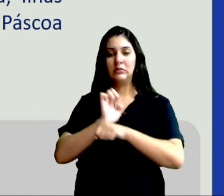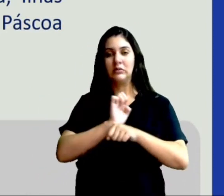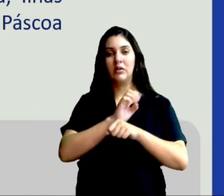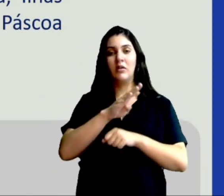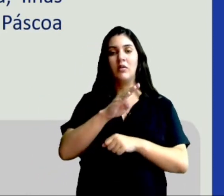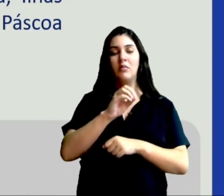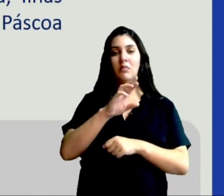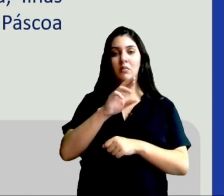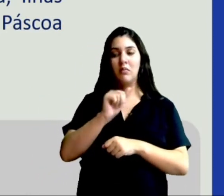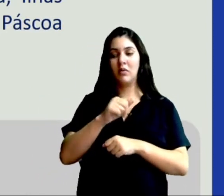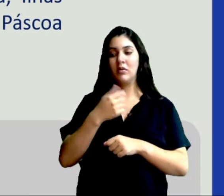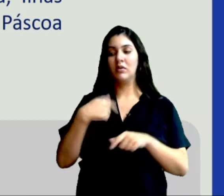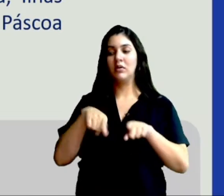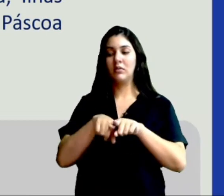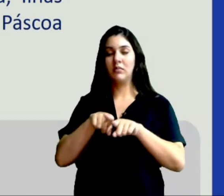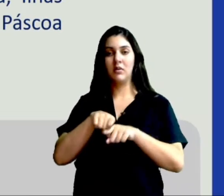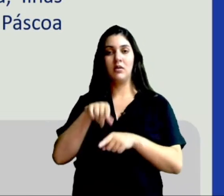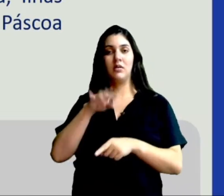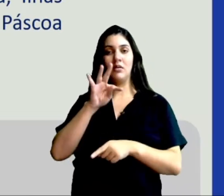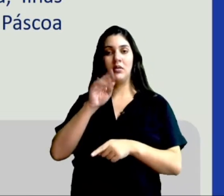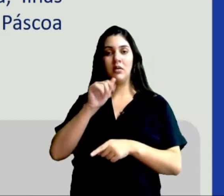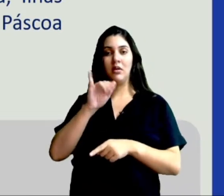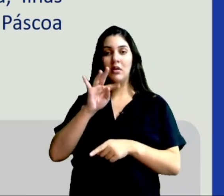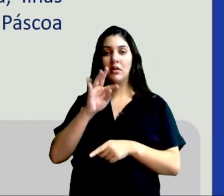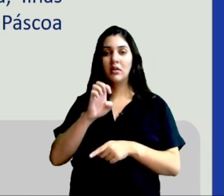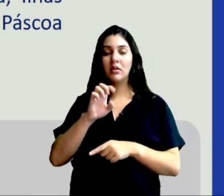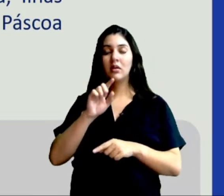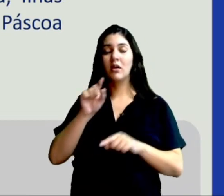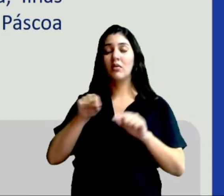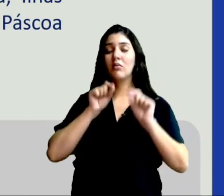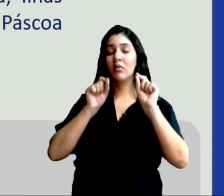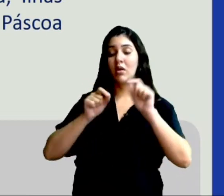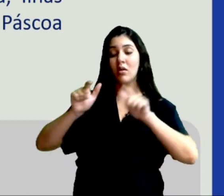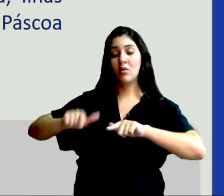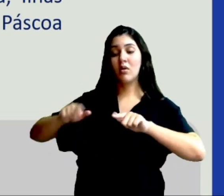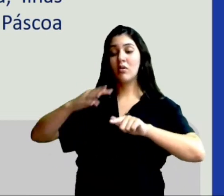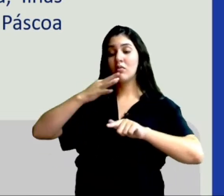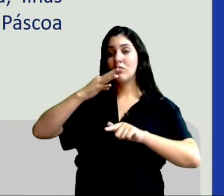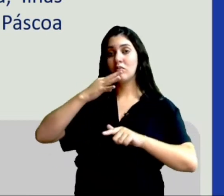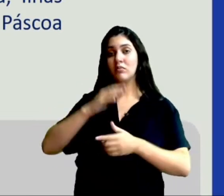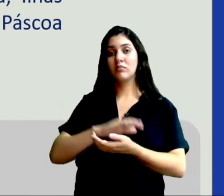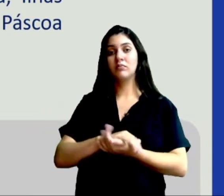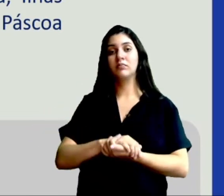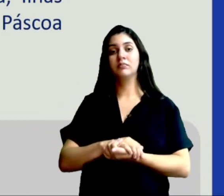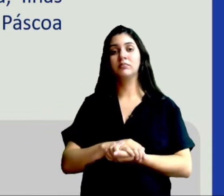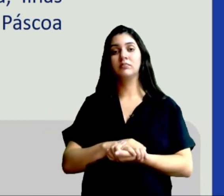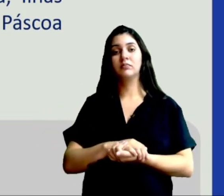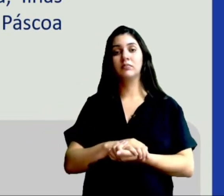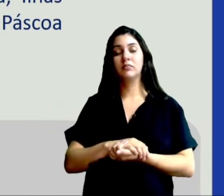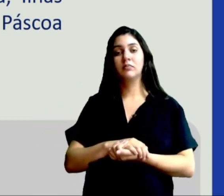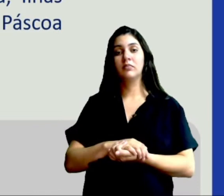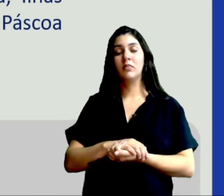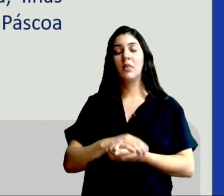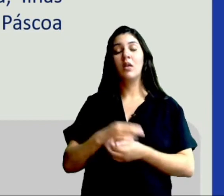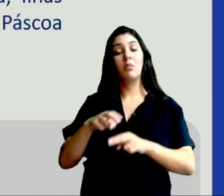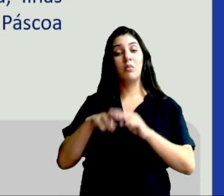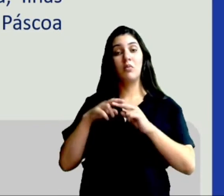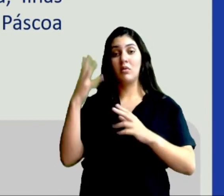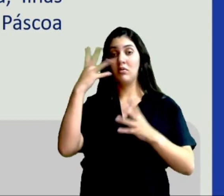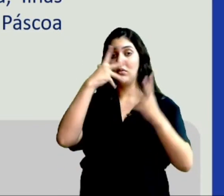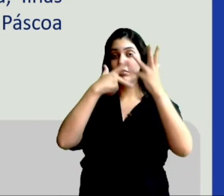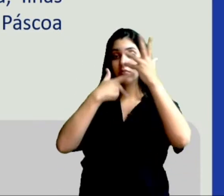né? O Tahiti. Então são ilhas também bastante conhecidas, né? Por conta de sua beleza